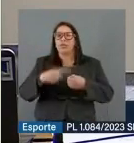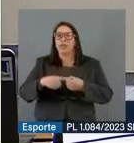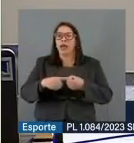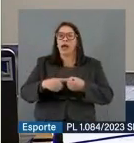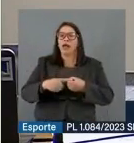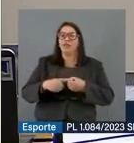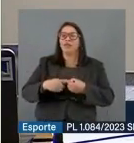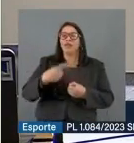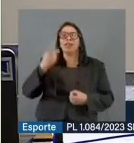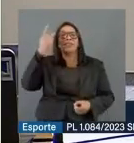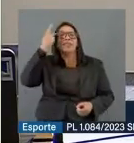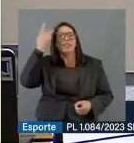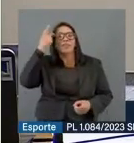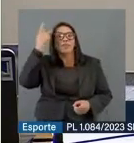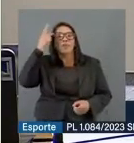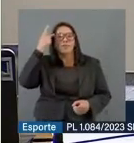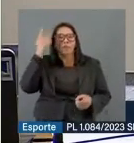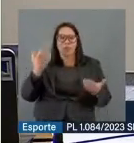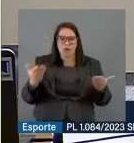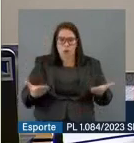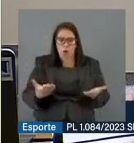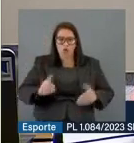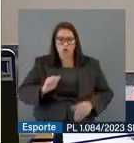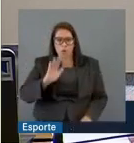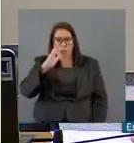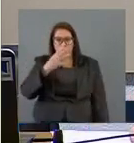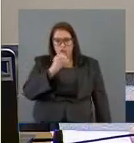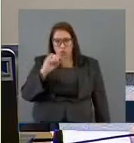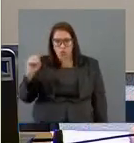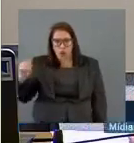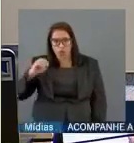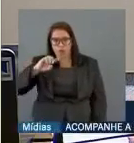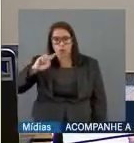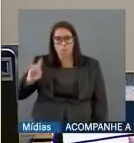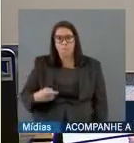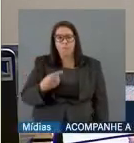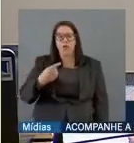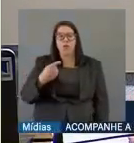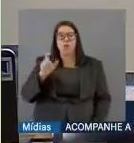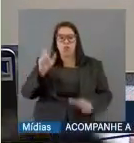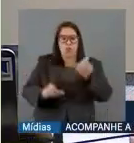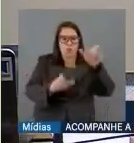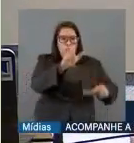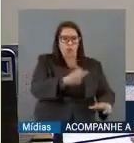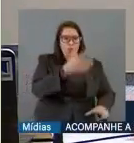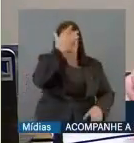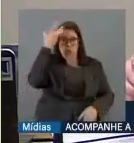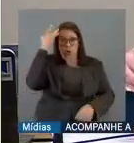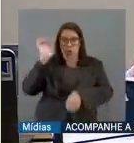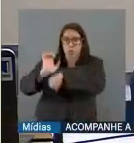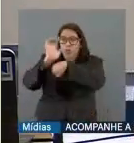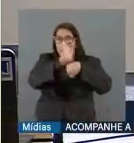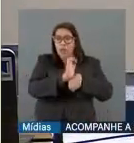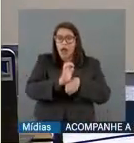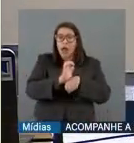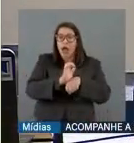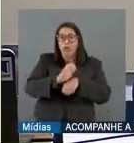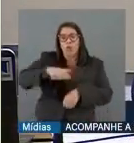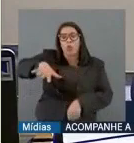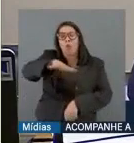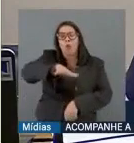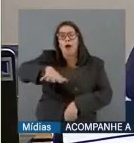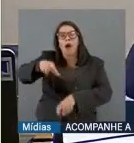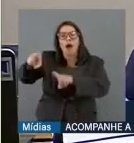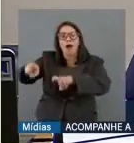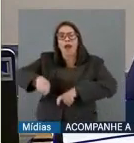outras que vieram e hoje a Coronavac é comprovada que era a mais fraca, né? Eu lembro que a eficácia dela era